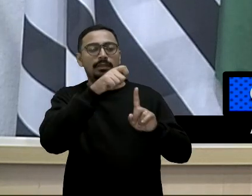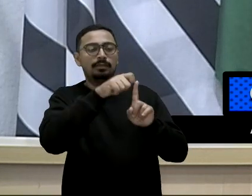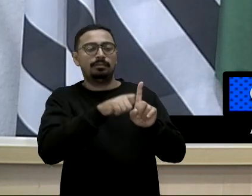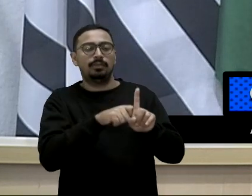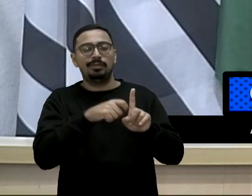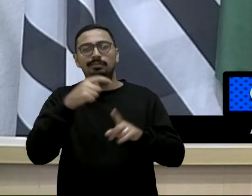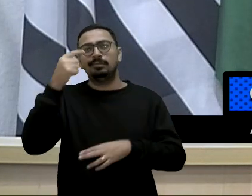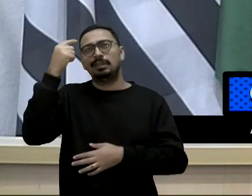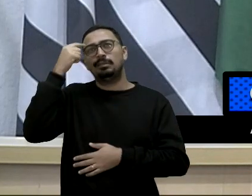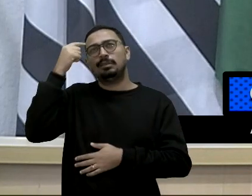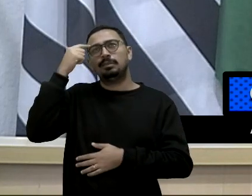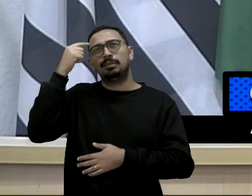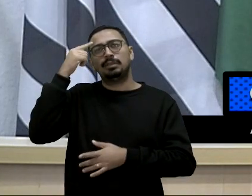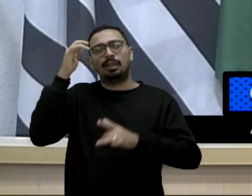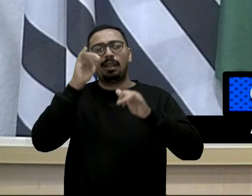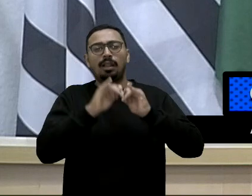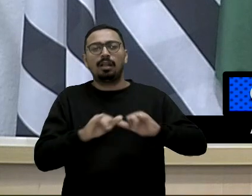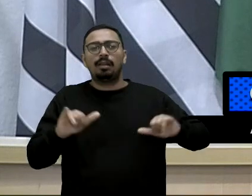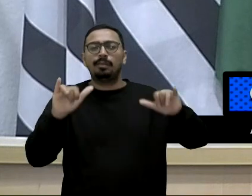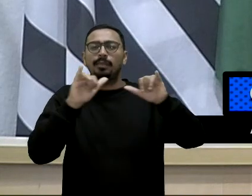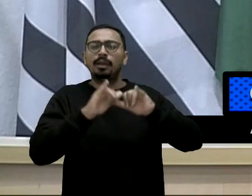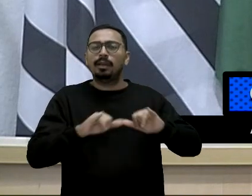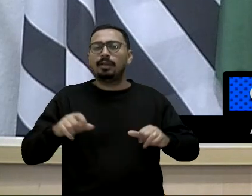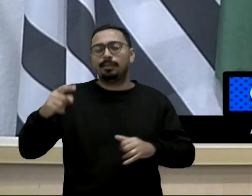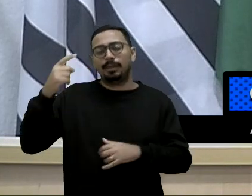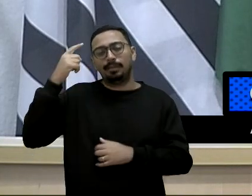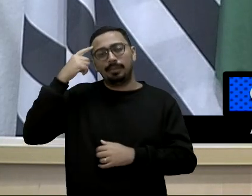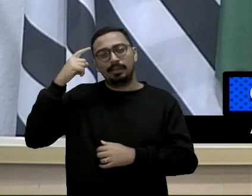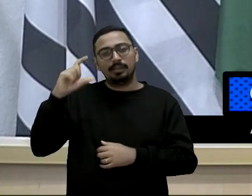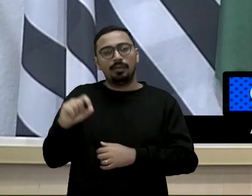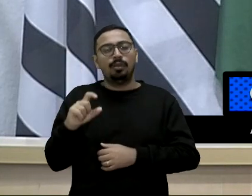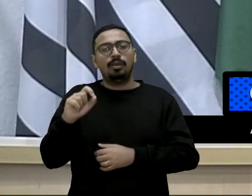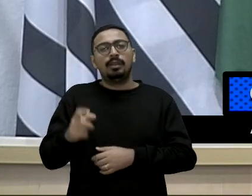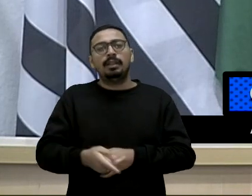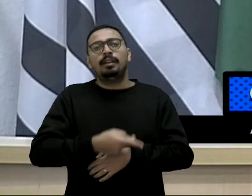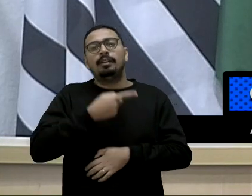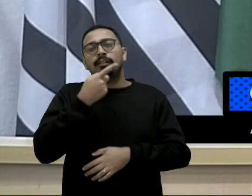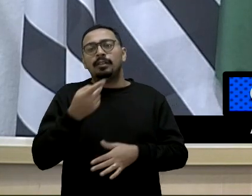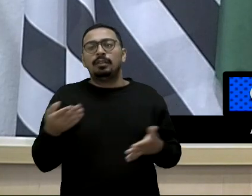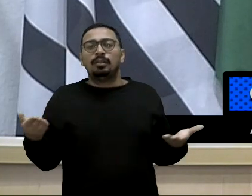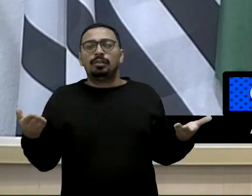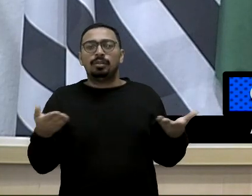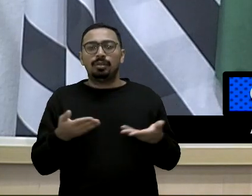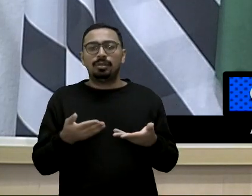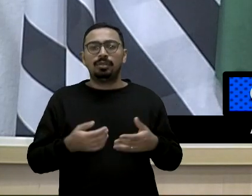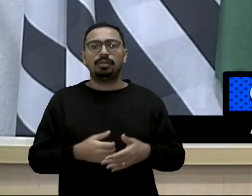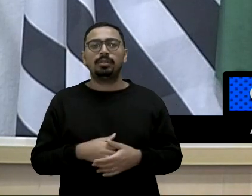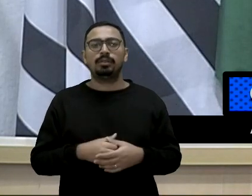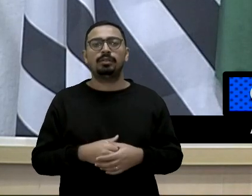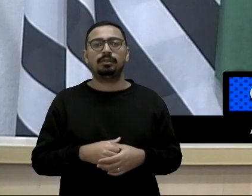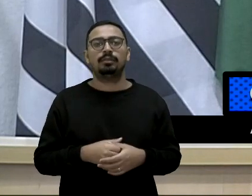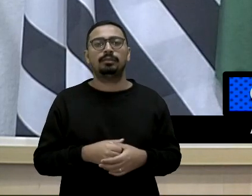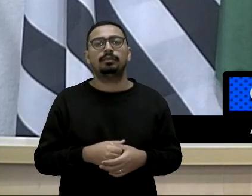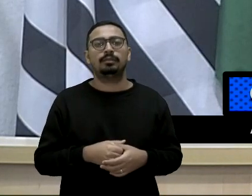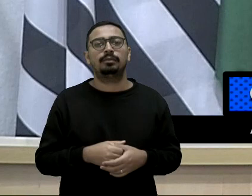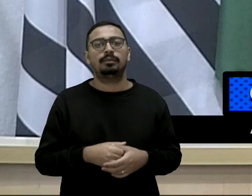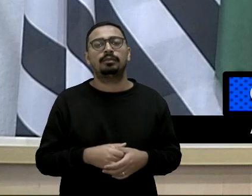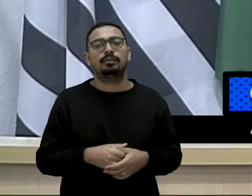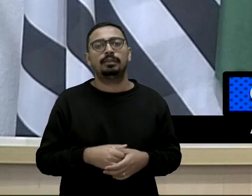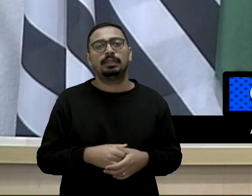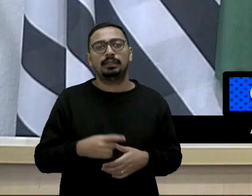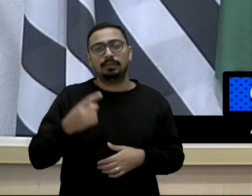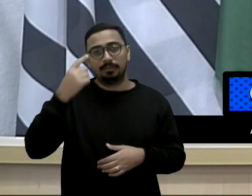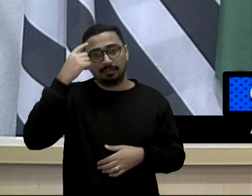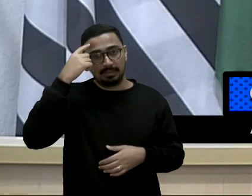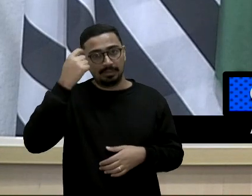para pensar na campanha, para pensar nessas falas, porque pensar nas mães é pensar